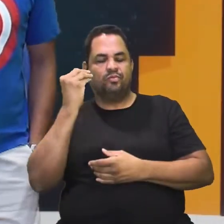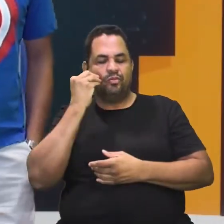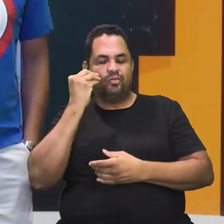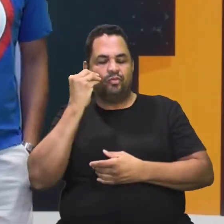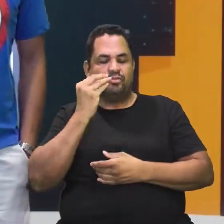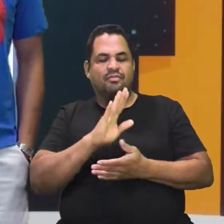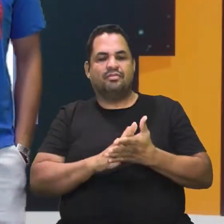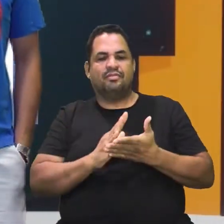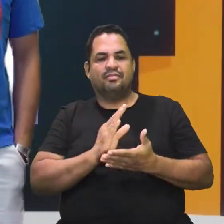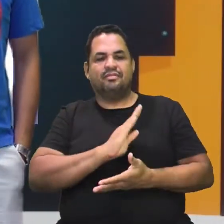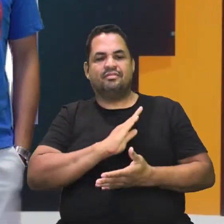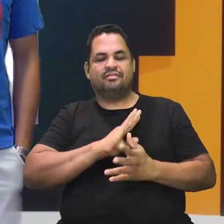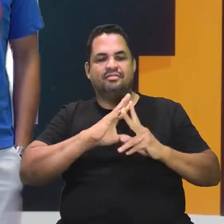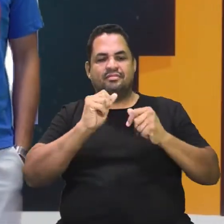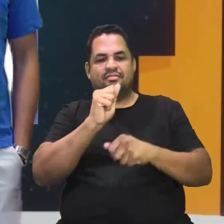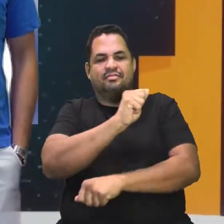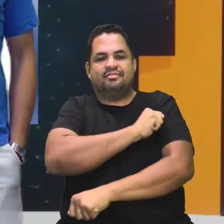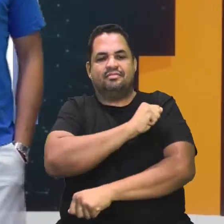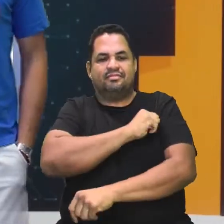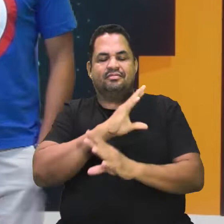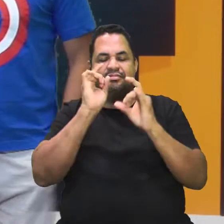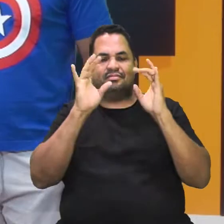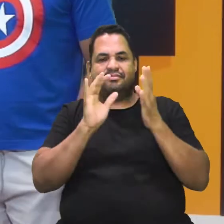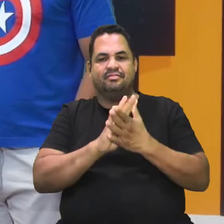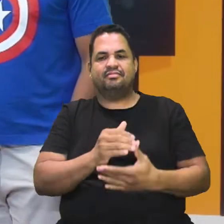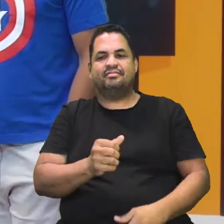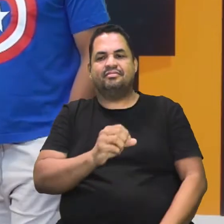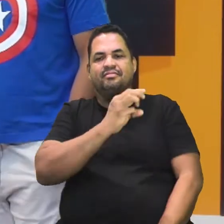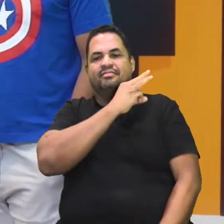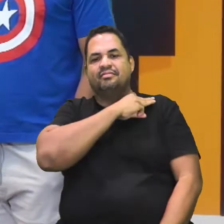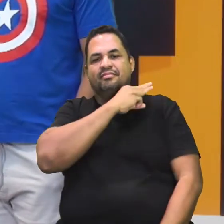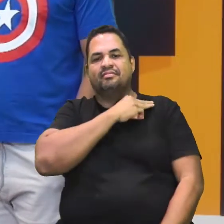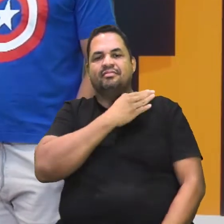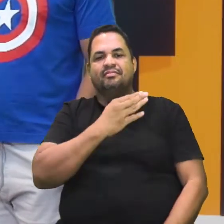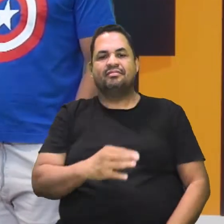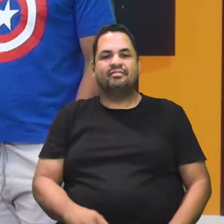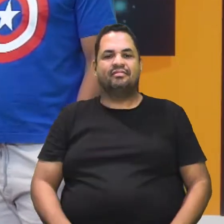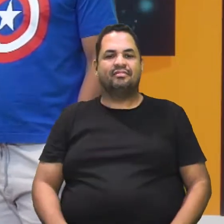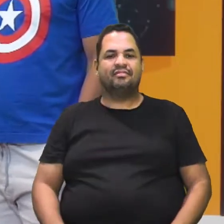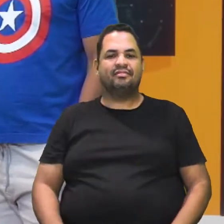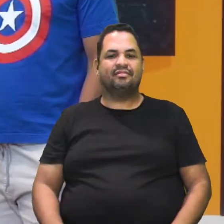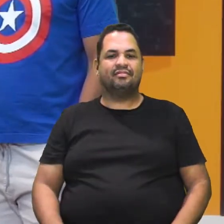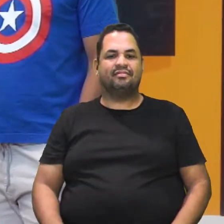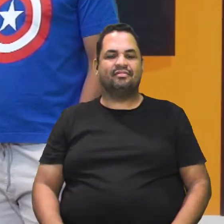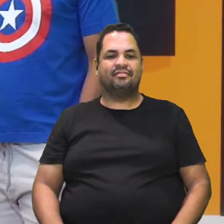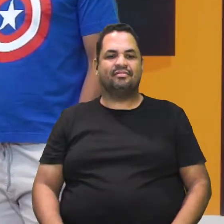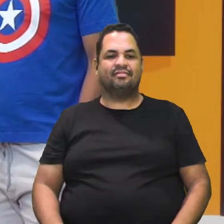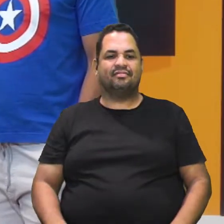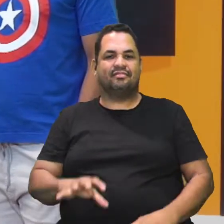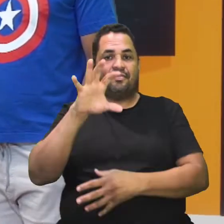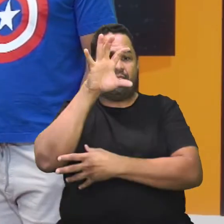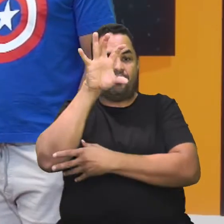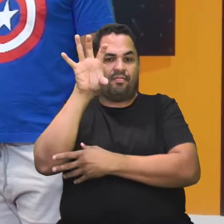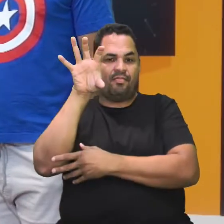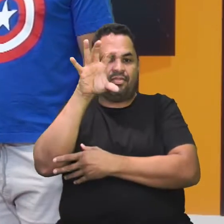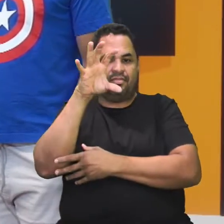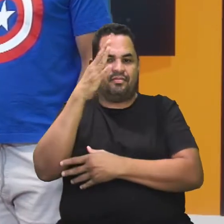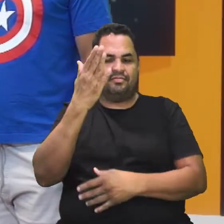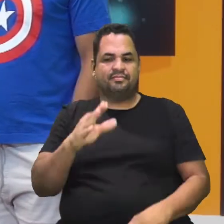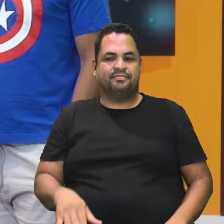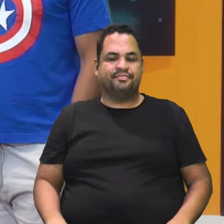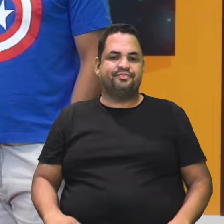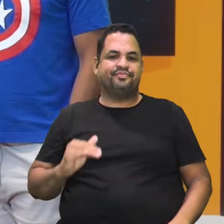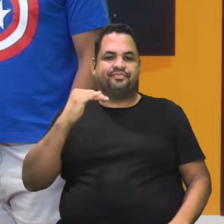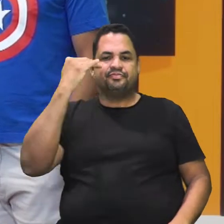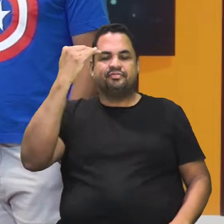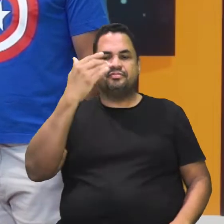no coração a todos os alunos, em especial os do terceiro ano, certo? A parábola aqui, ó. A nossa antena parabólica. Olha o foco lá em